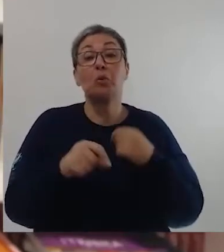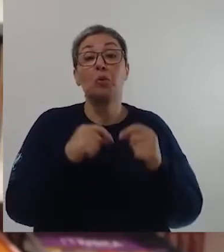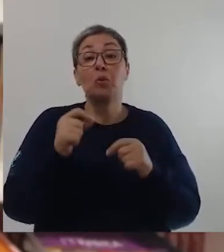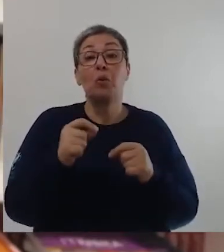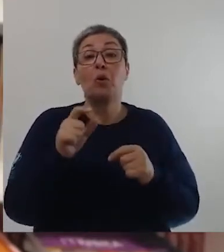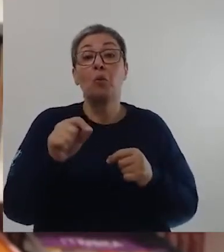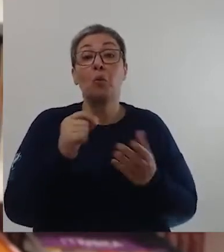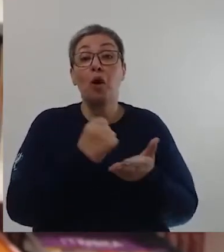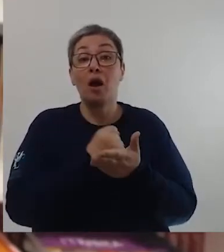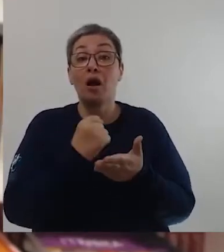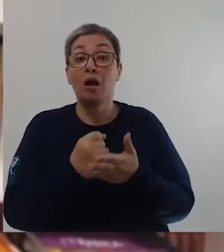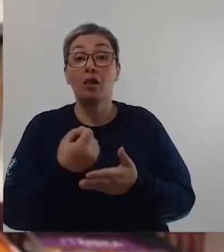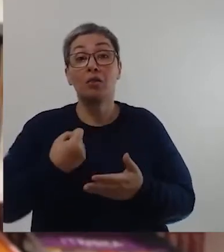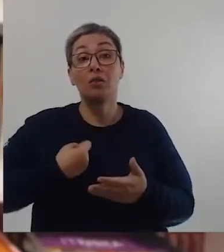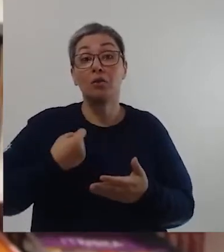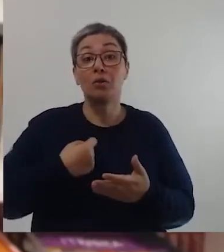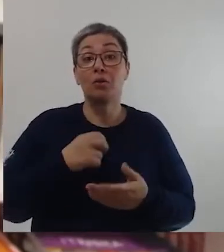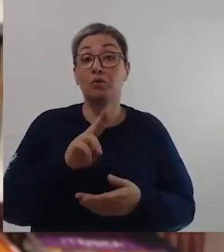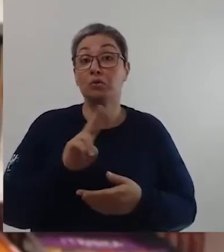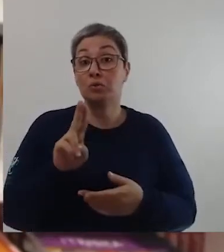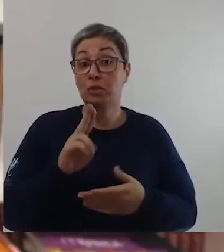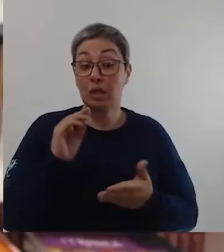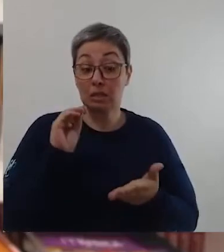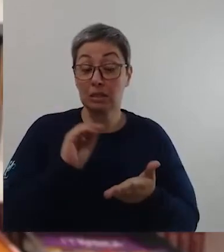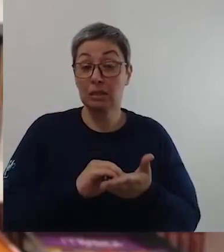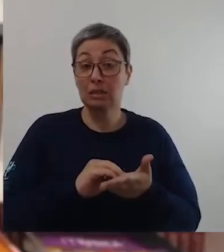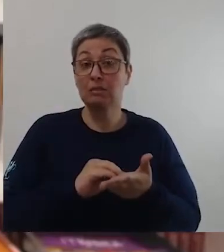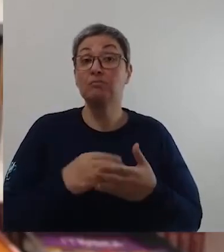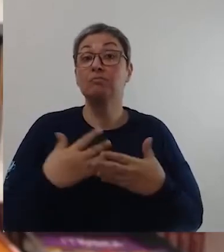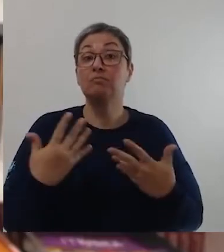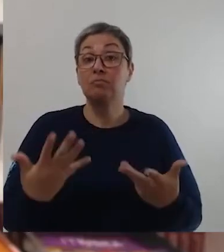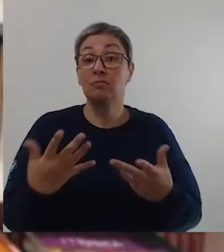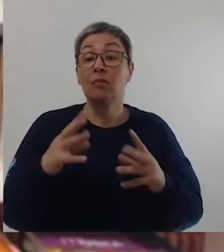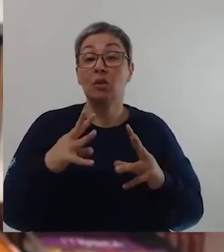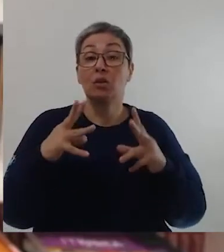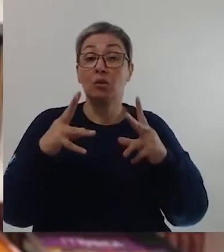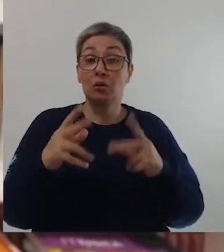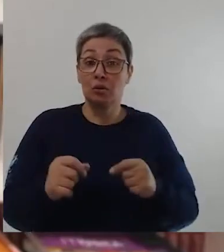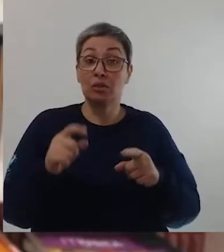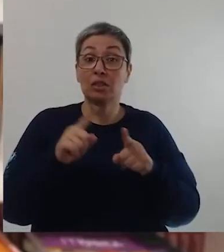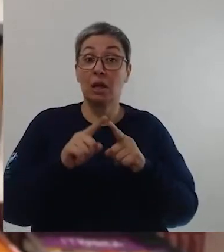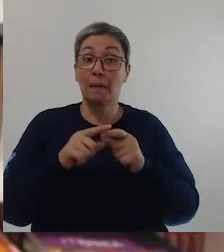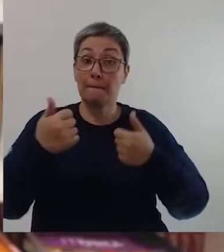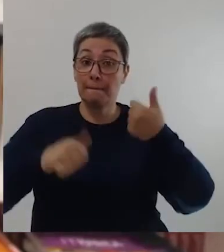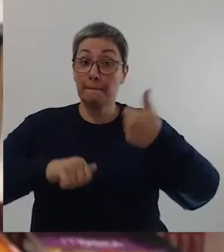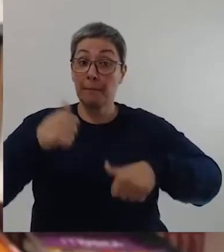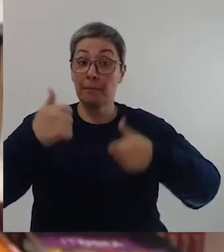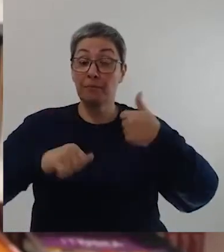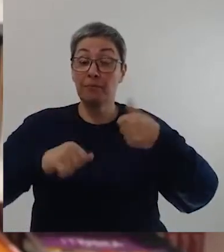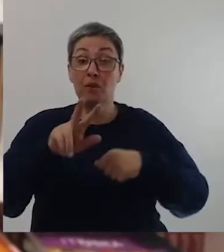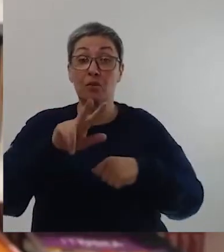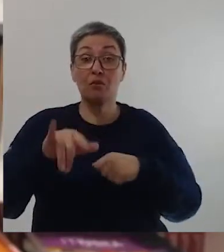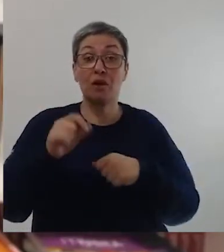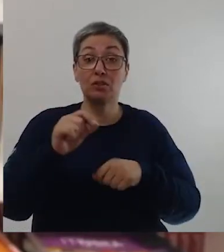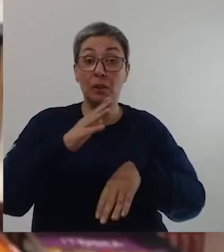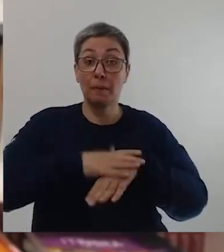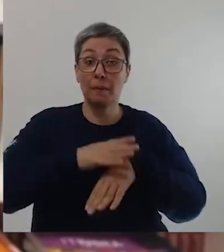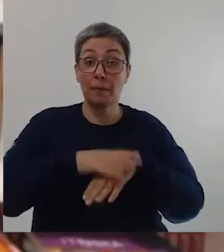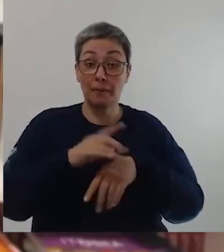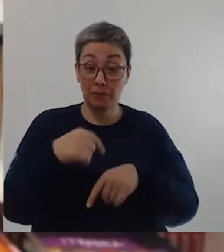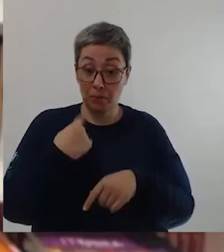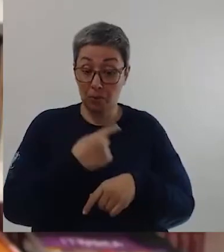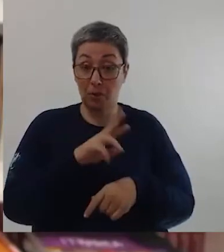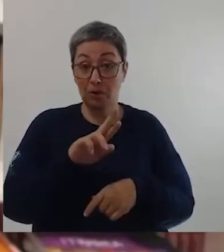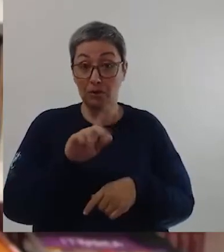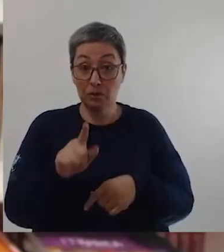e qual cartório está registrado os documento tudo isso aí é uma análise você vai